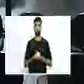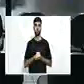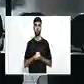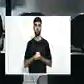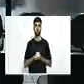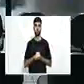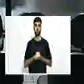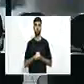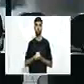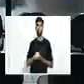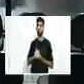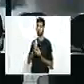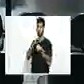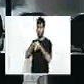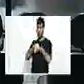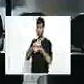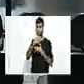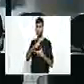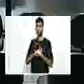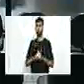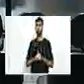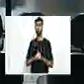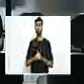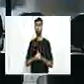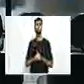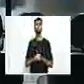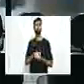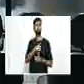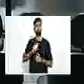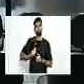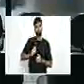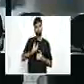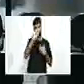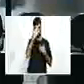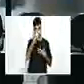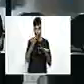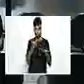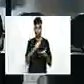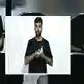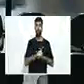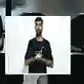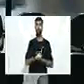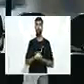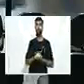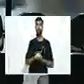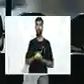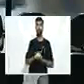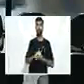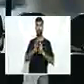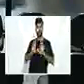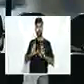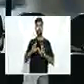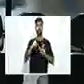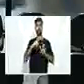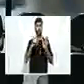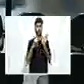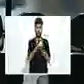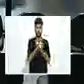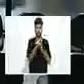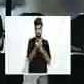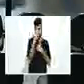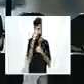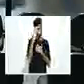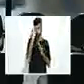Boa noite Martinho agradecer a sua presença eh um dos pontos que eu gostaria de